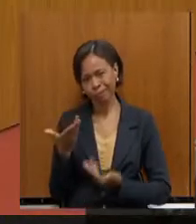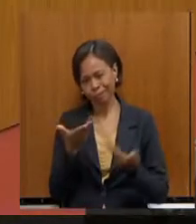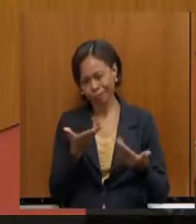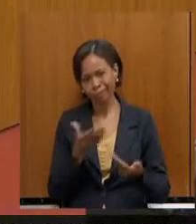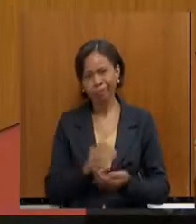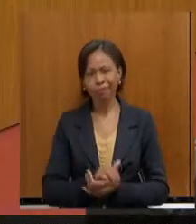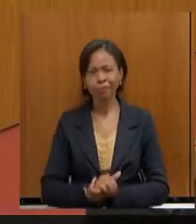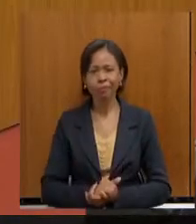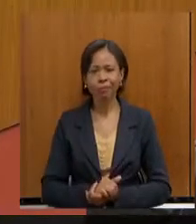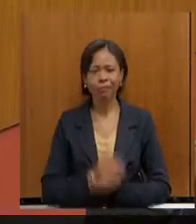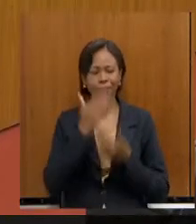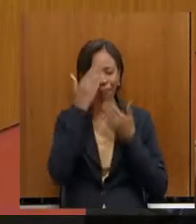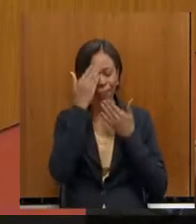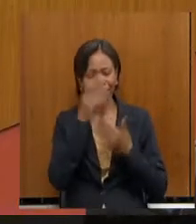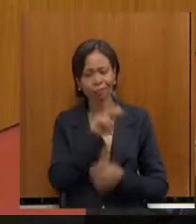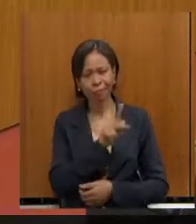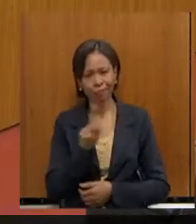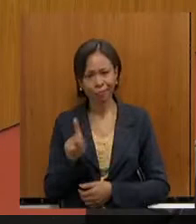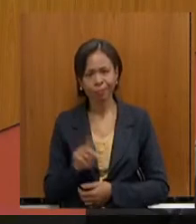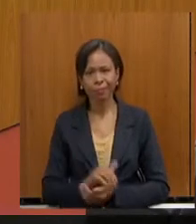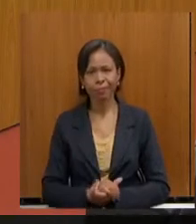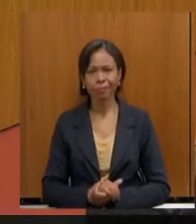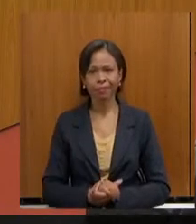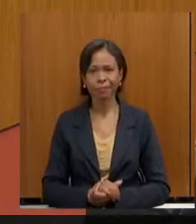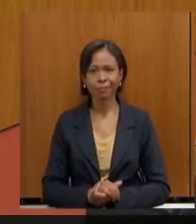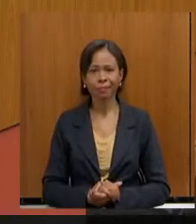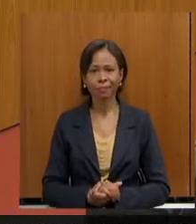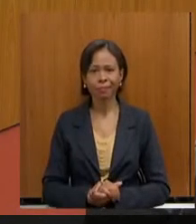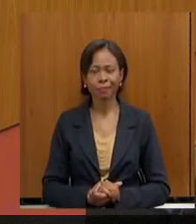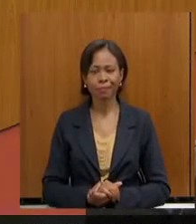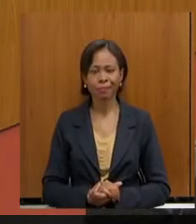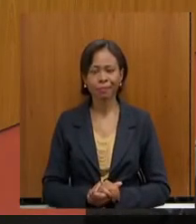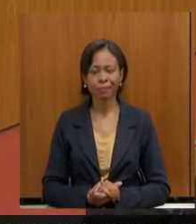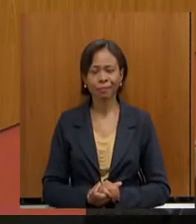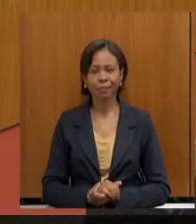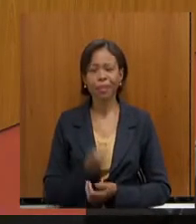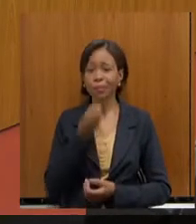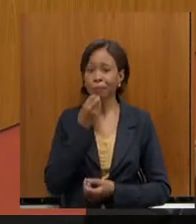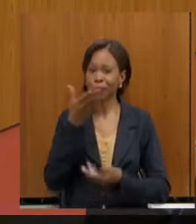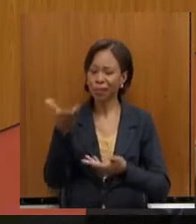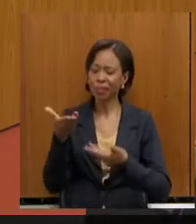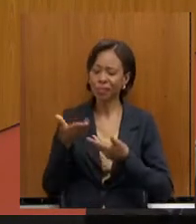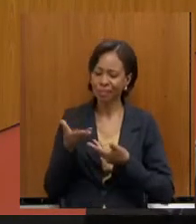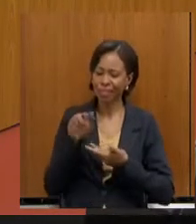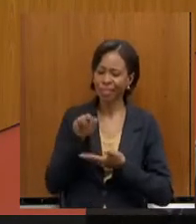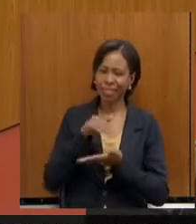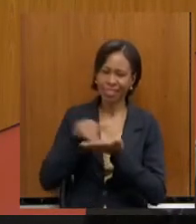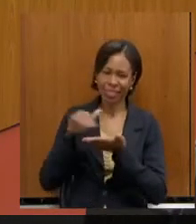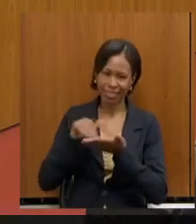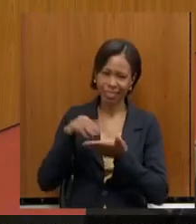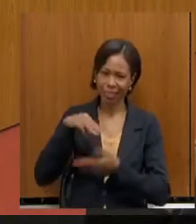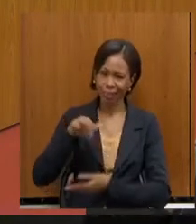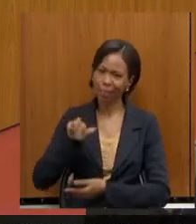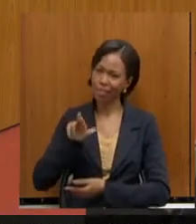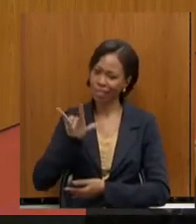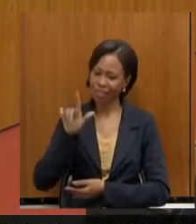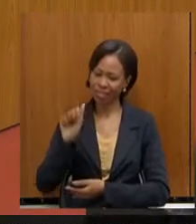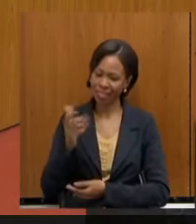e obrigado presidente que aproveita para dar boas-vindas aqui a nossa secretária Marília